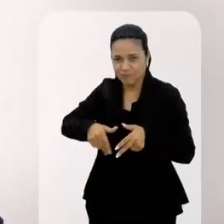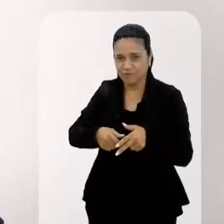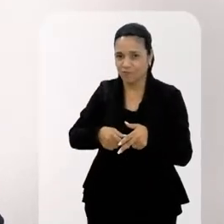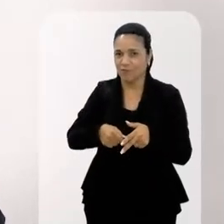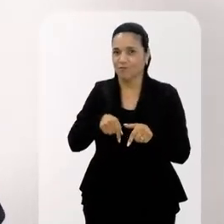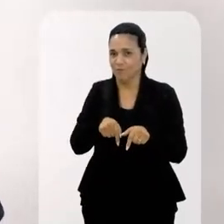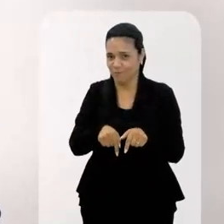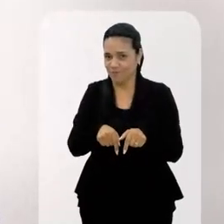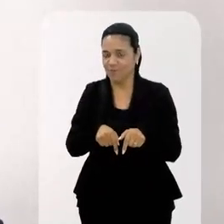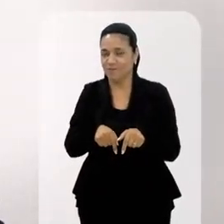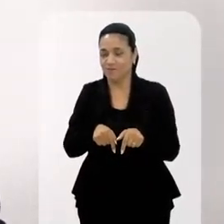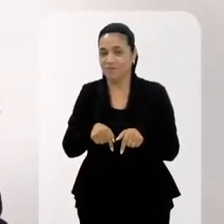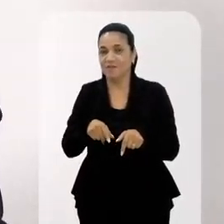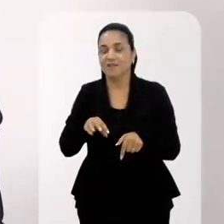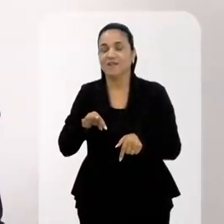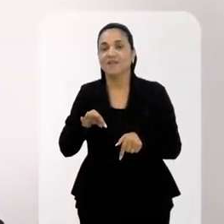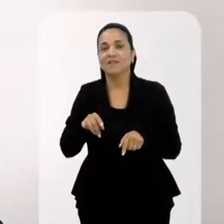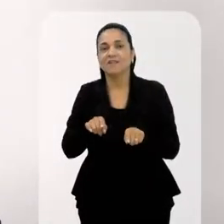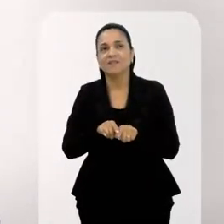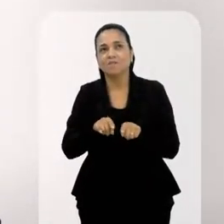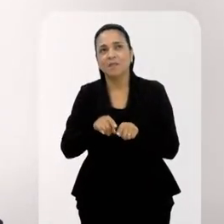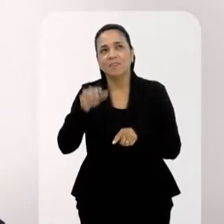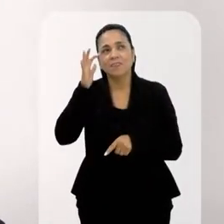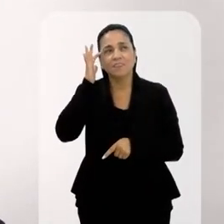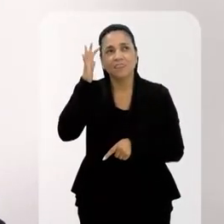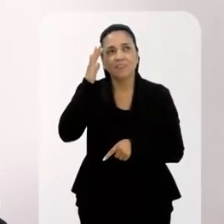justamente que já veio da teoria do